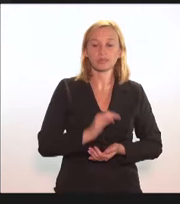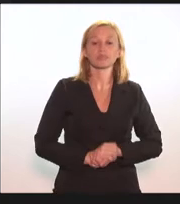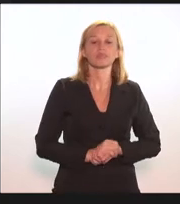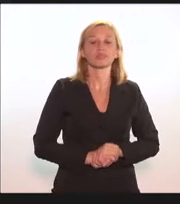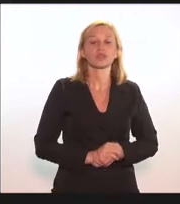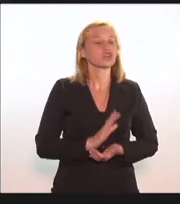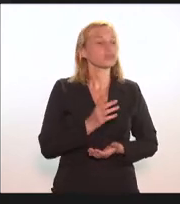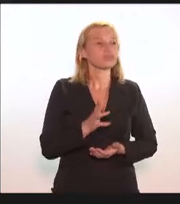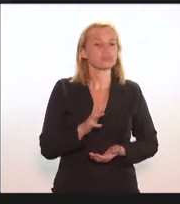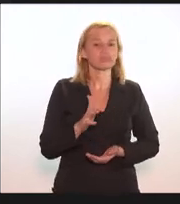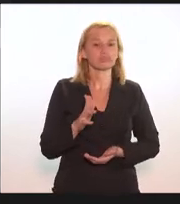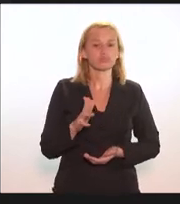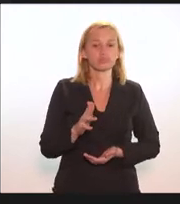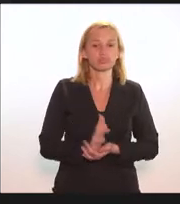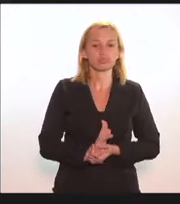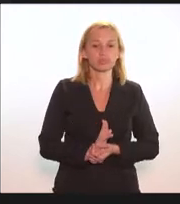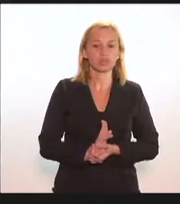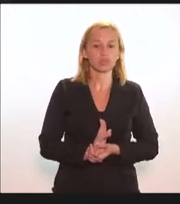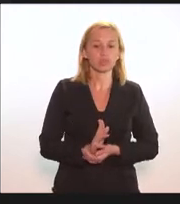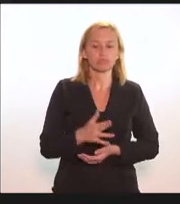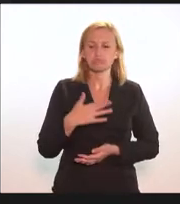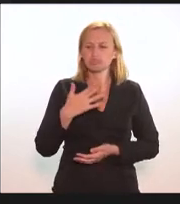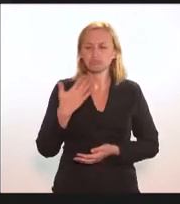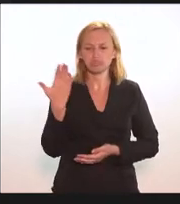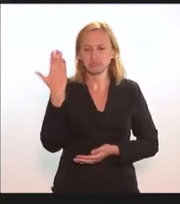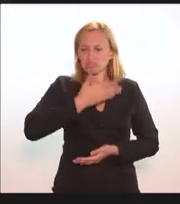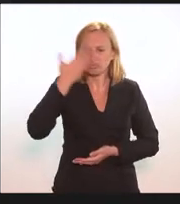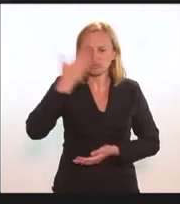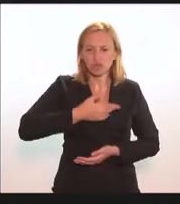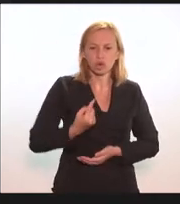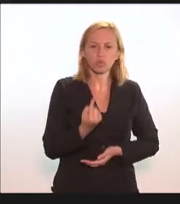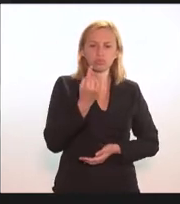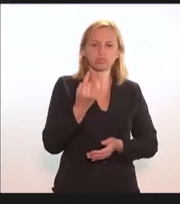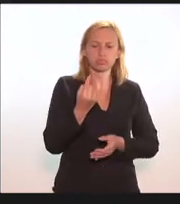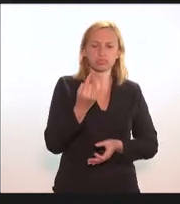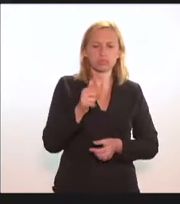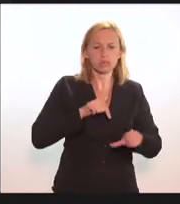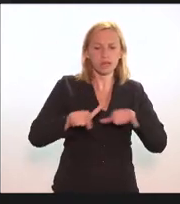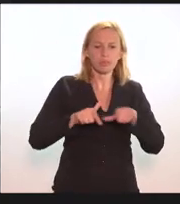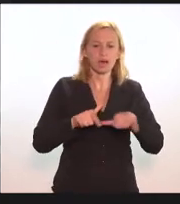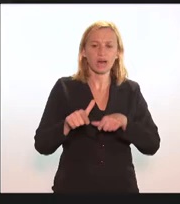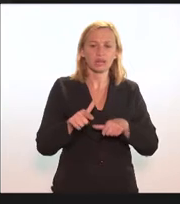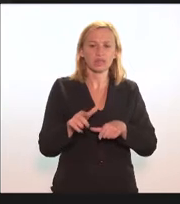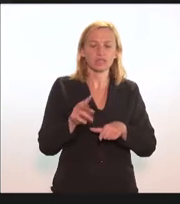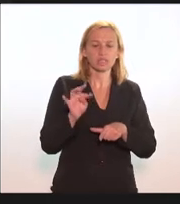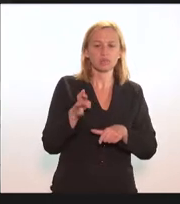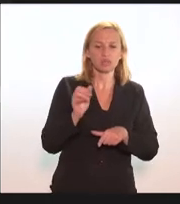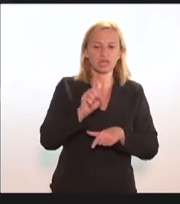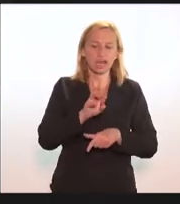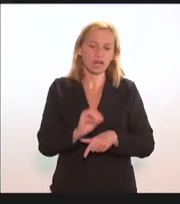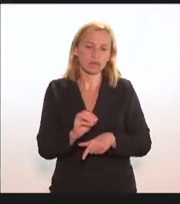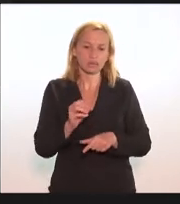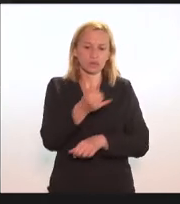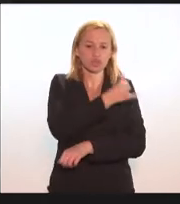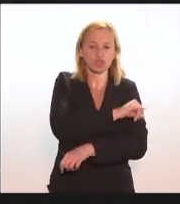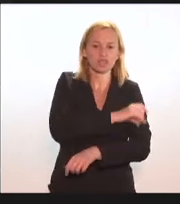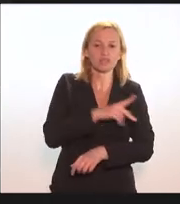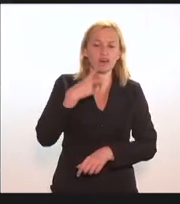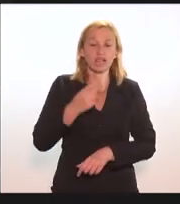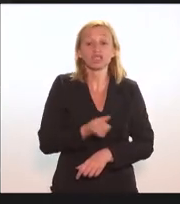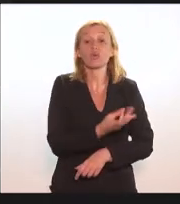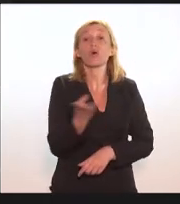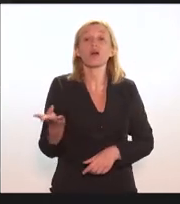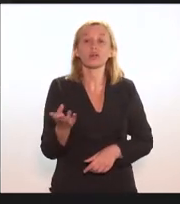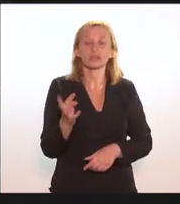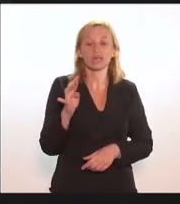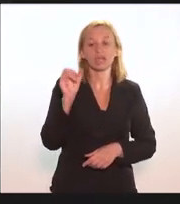Eu jamais vi nenhum trabalho tributário sobre o Rio de Janeiro que dissesse quais são a